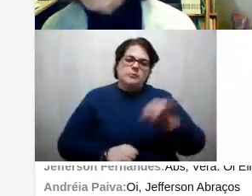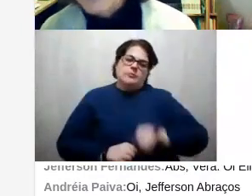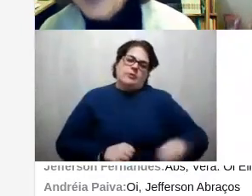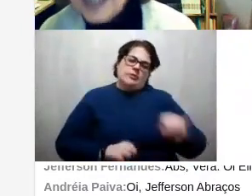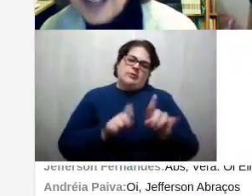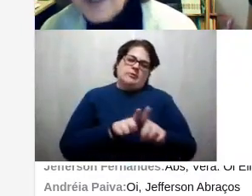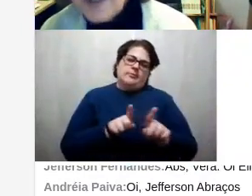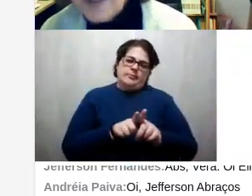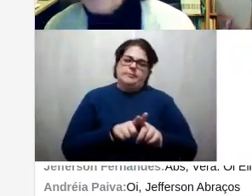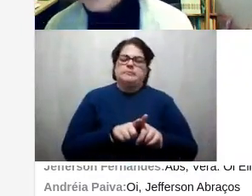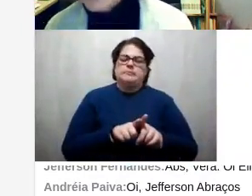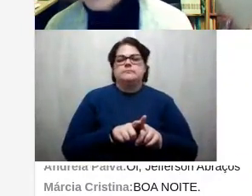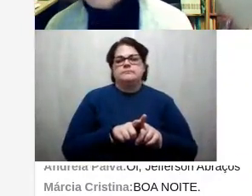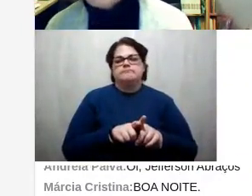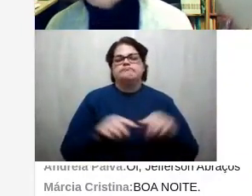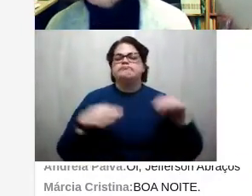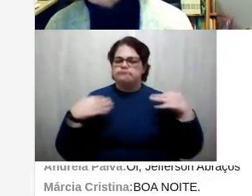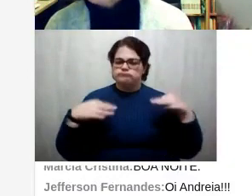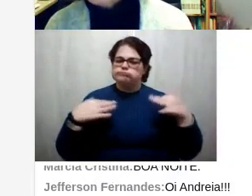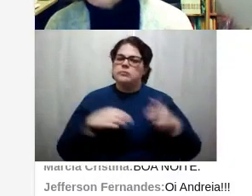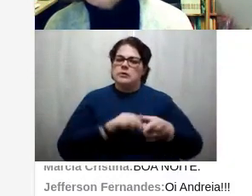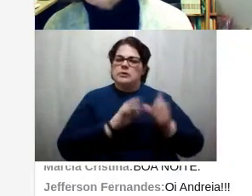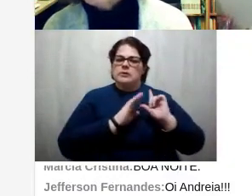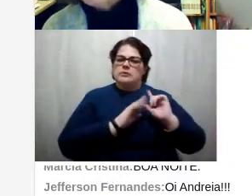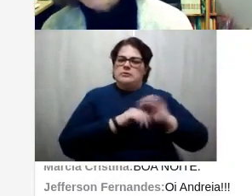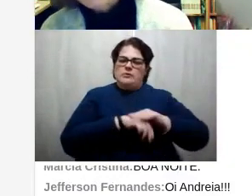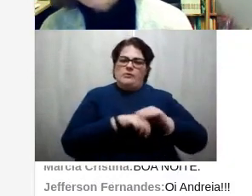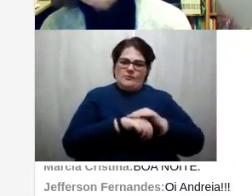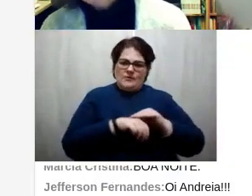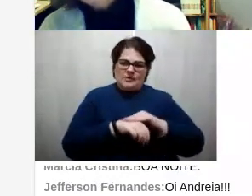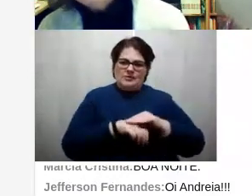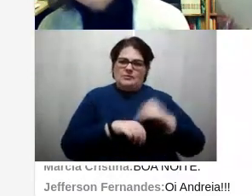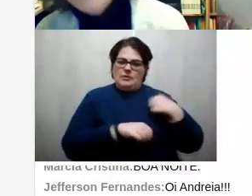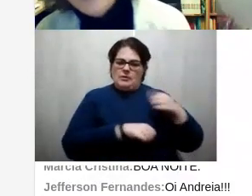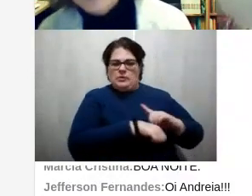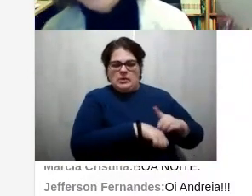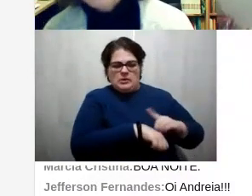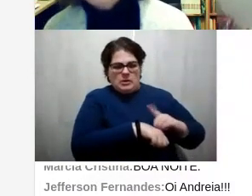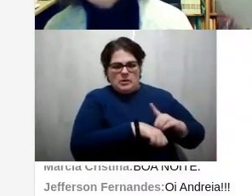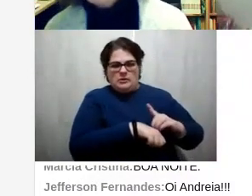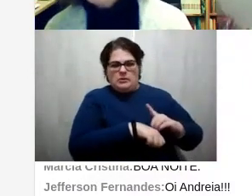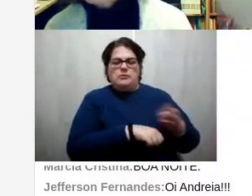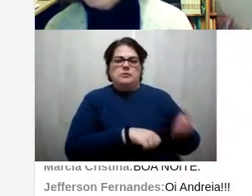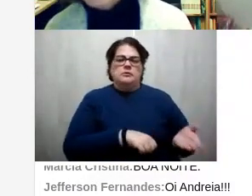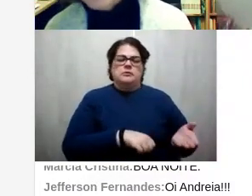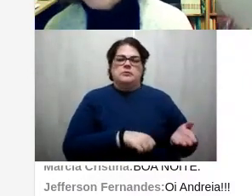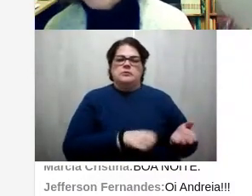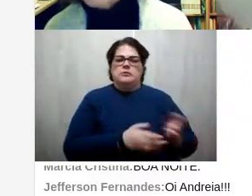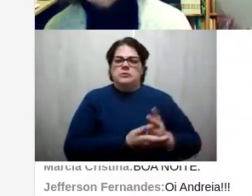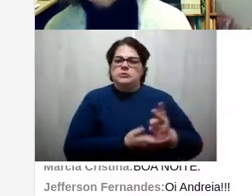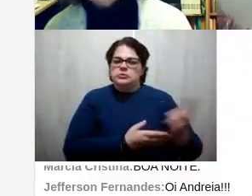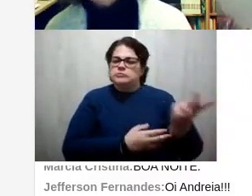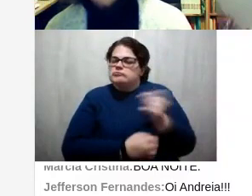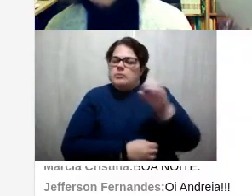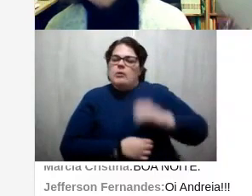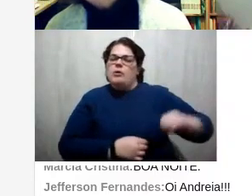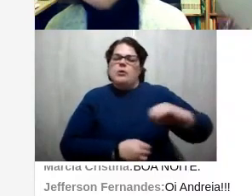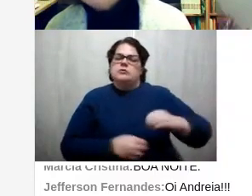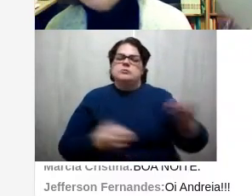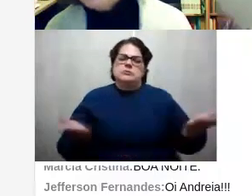estávamos conversando aqui antes do início, Desirê. Tem sido tão, assim, um bálsamo para nós nessa fase